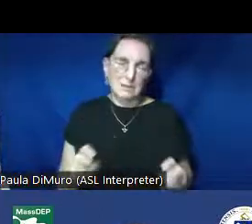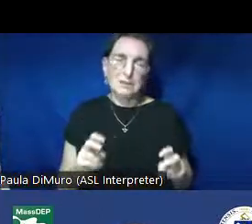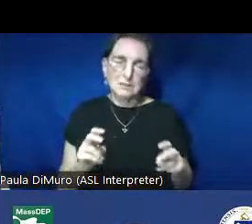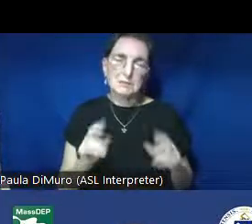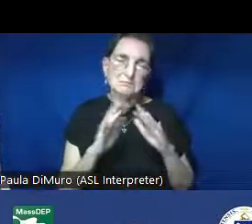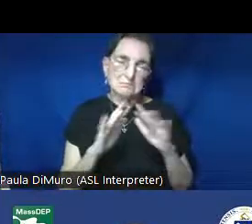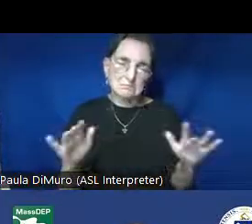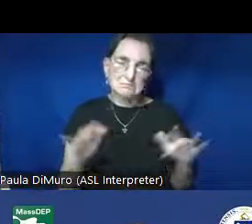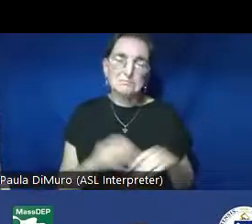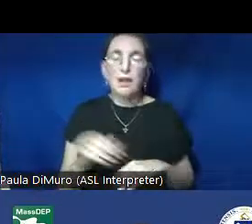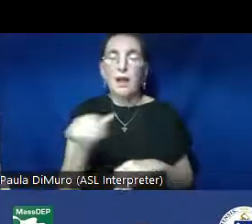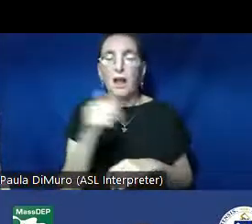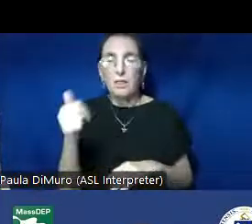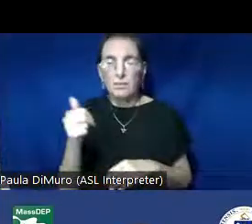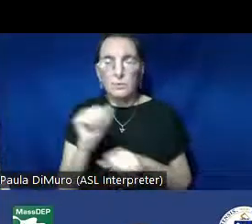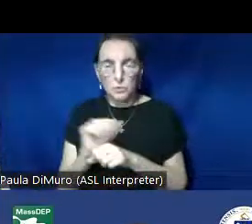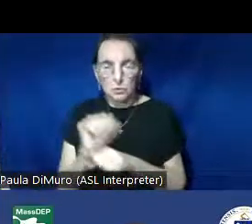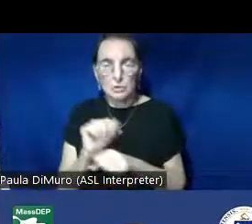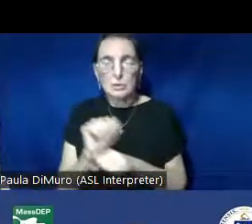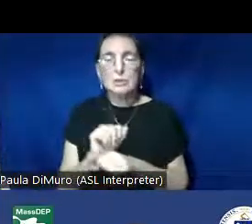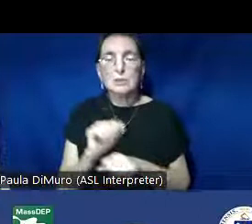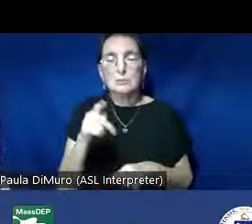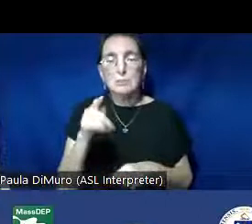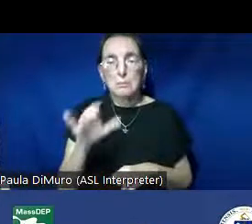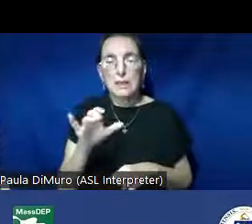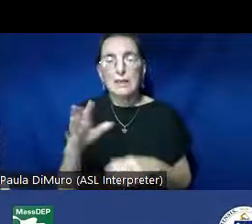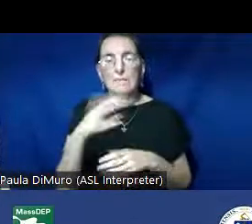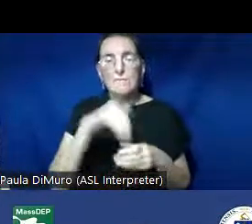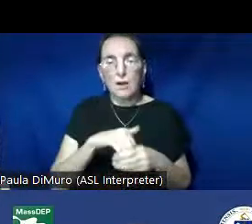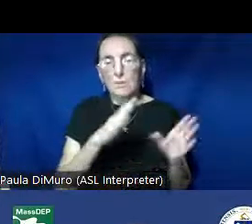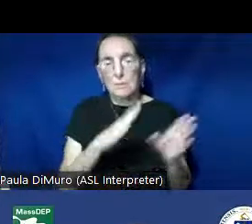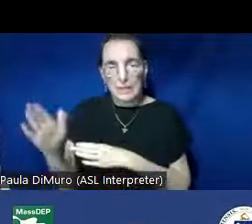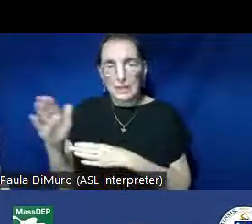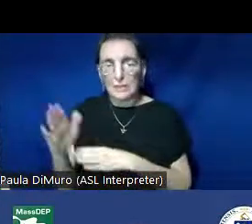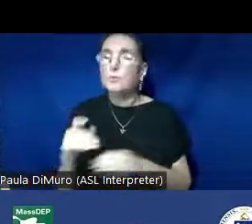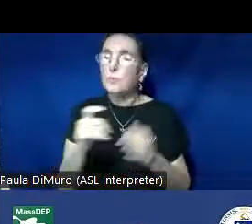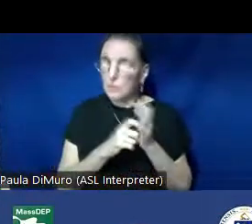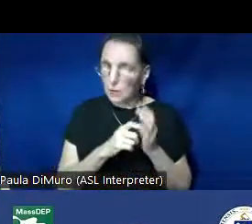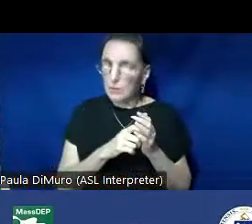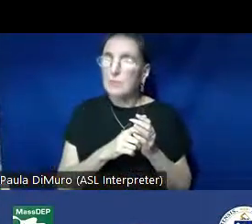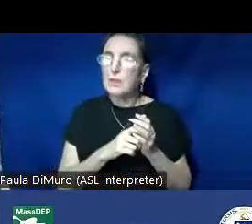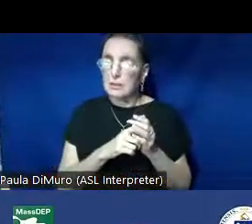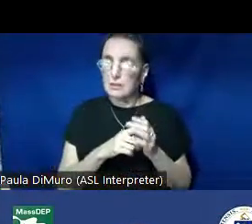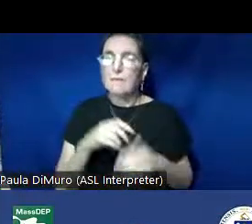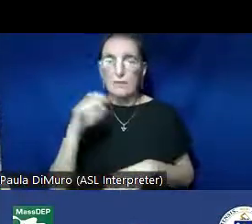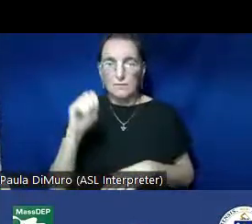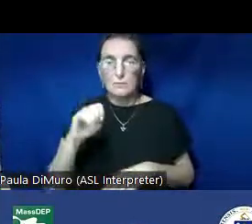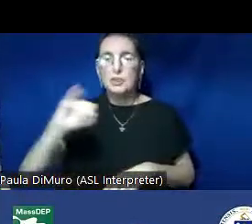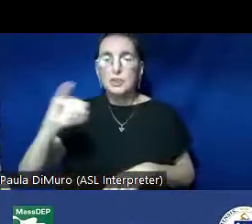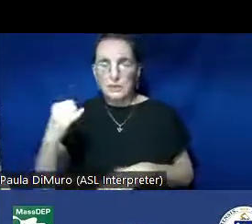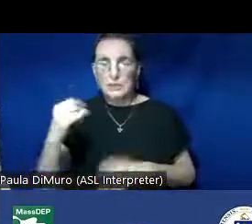impacto de análise de impacto. Uma das nossas iniciativas é plano de